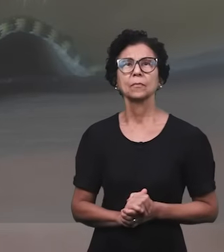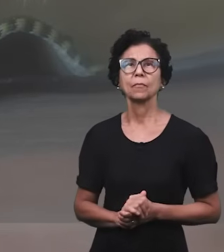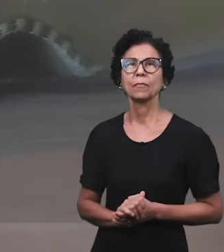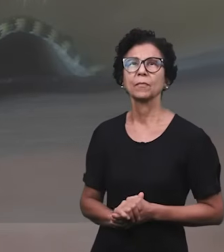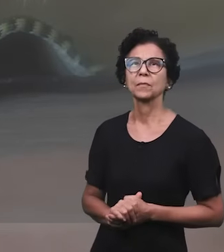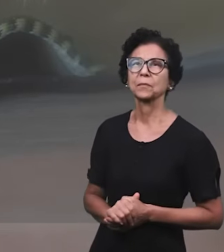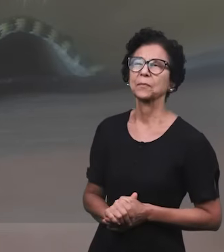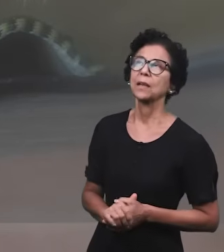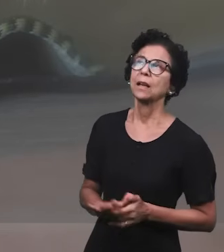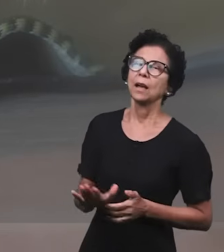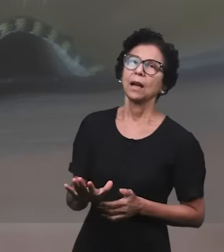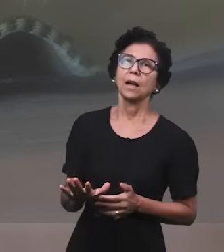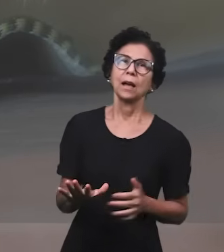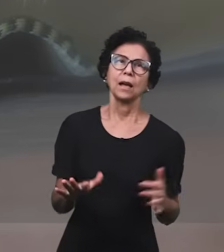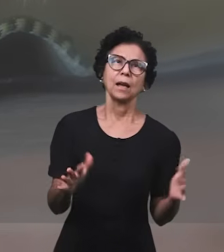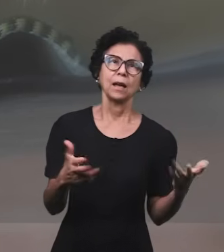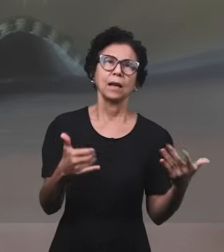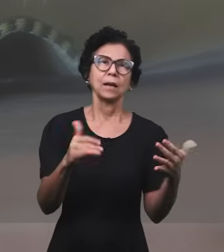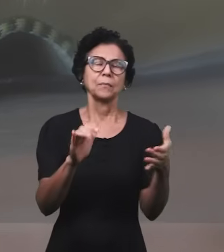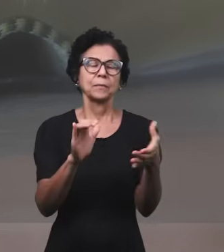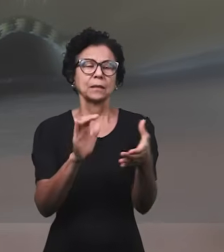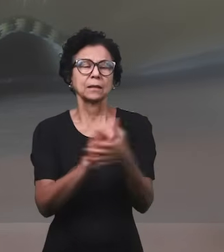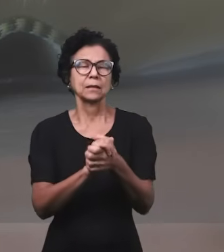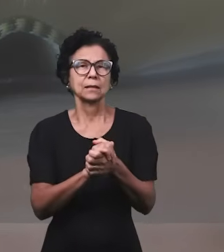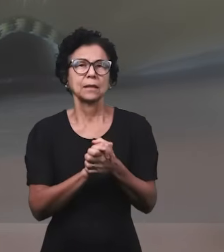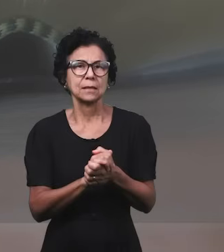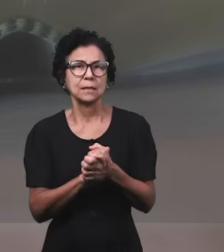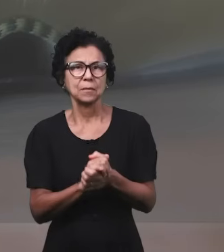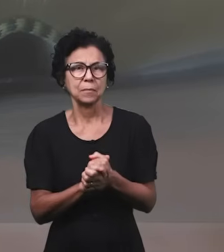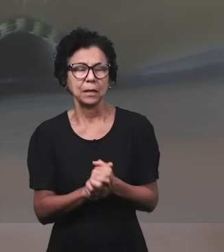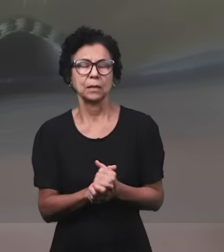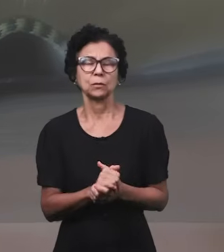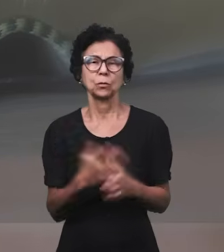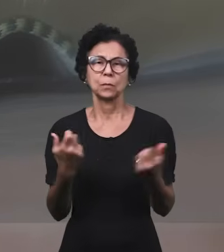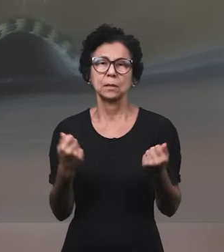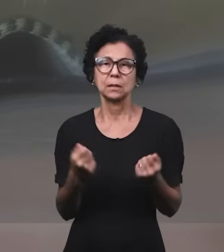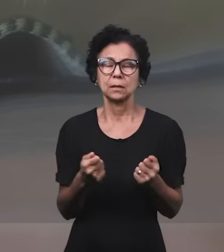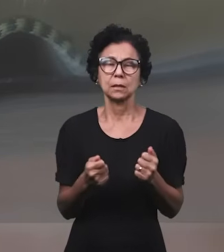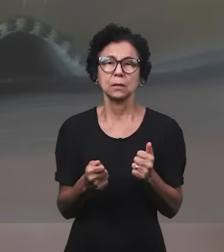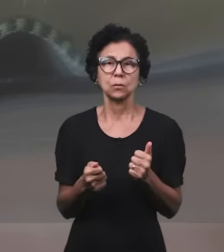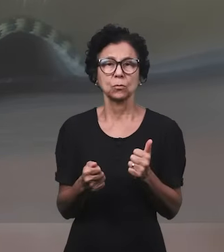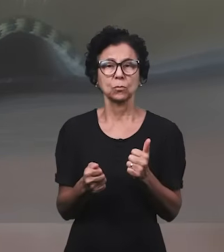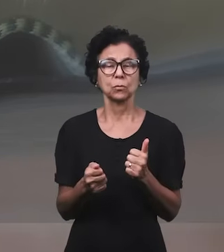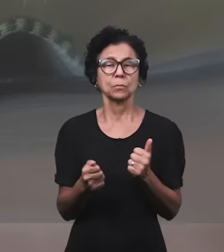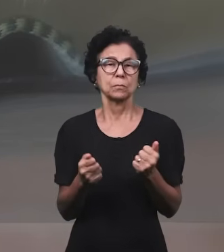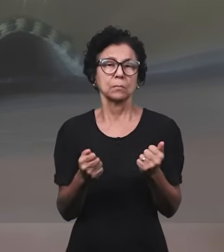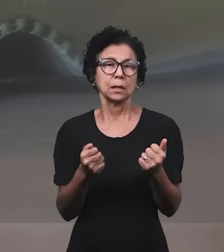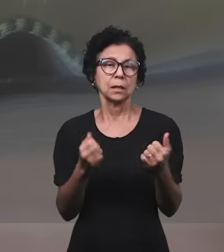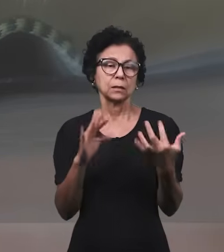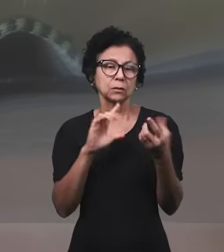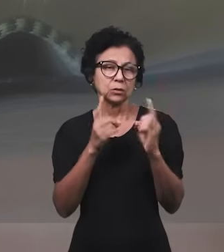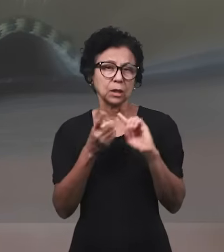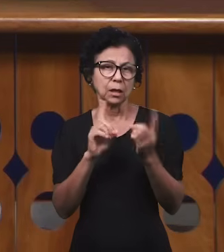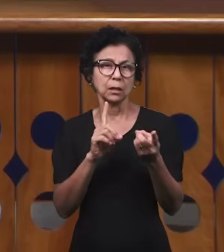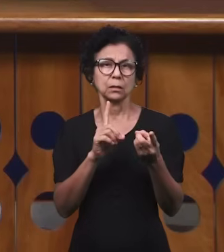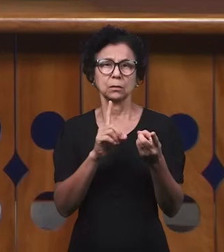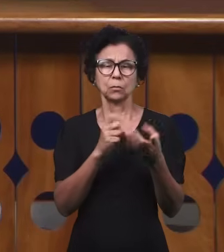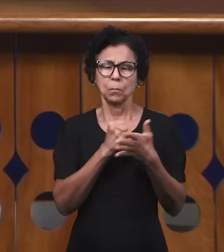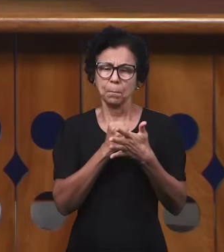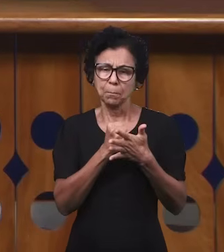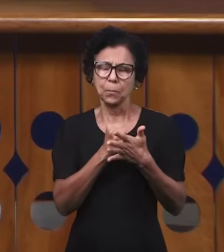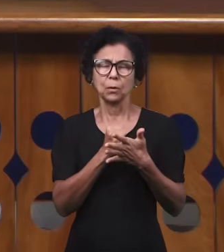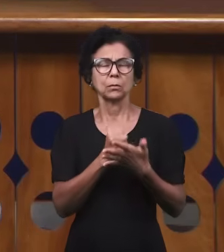Eu vou precisar de tempo, eu terei que ter tempo de convívio. Eu quero ter diálogo, apoio mútuo, eu